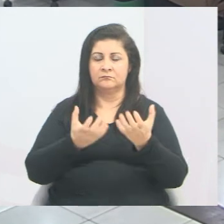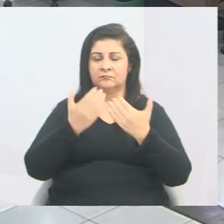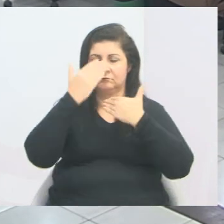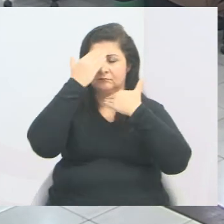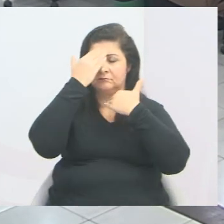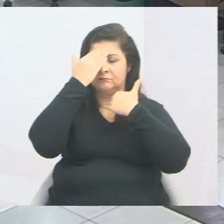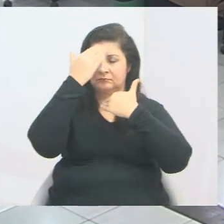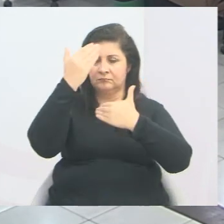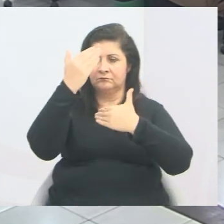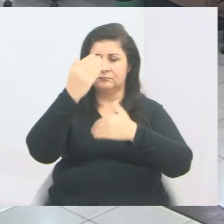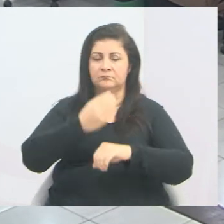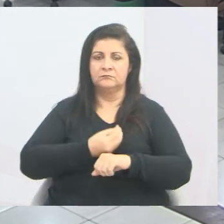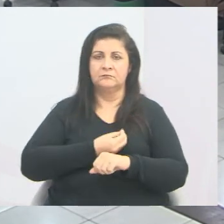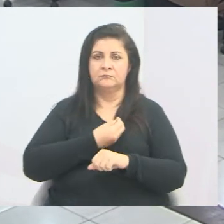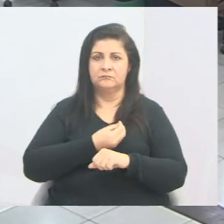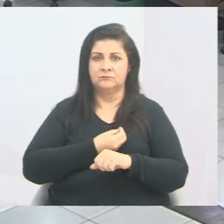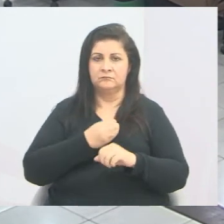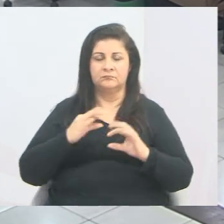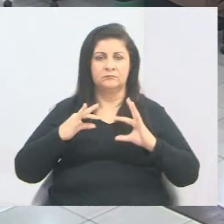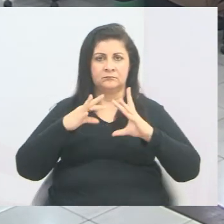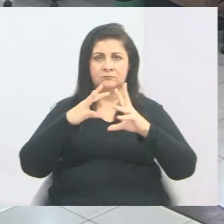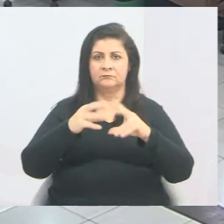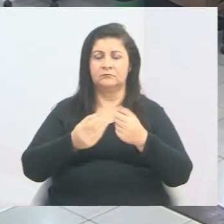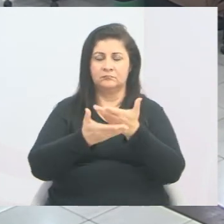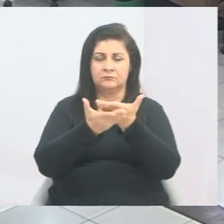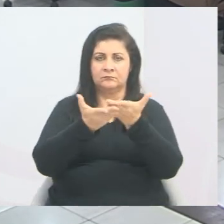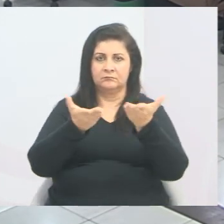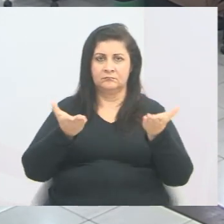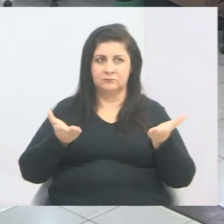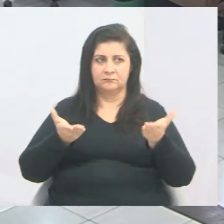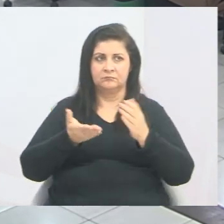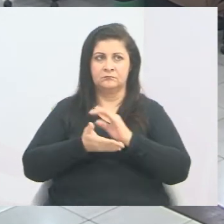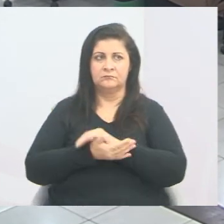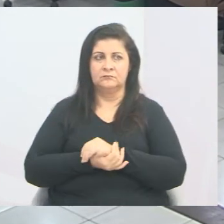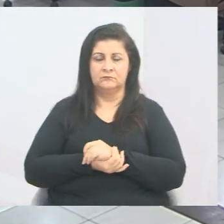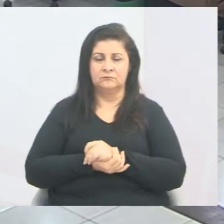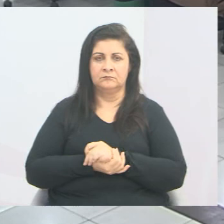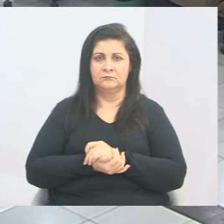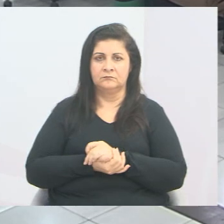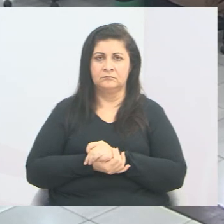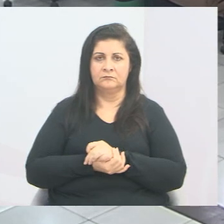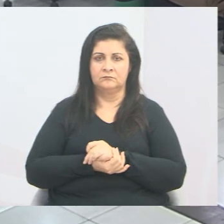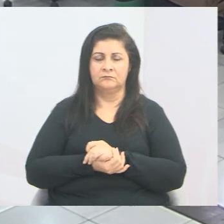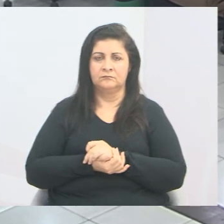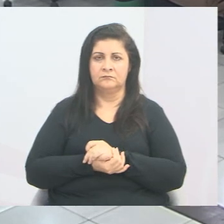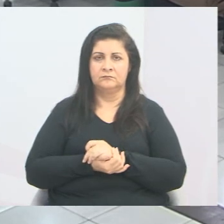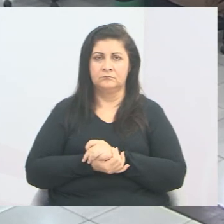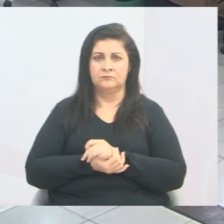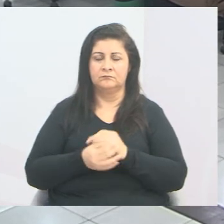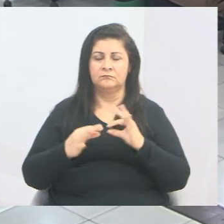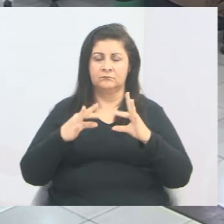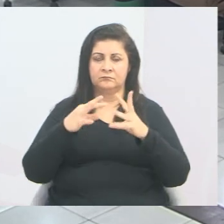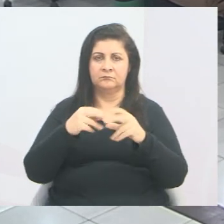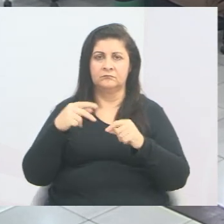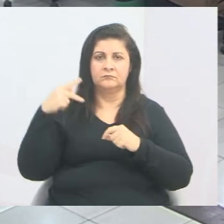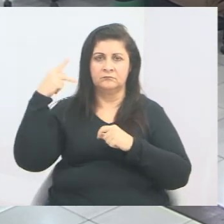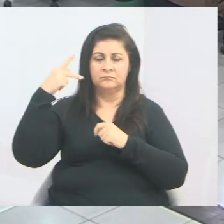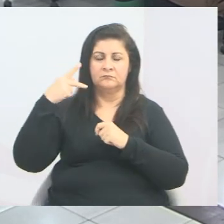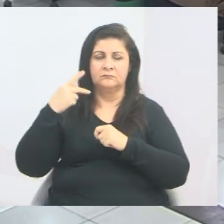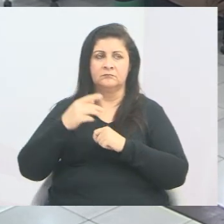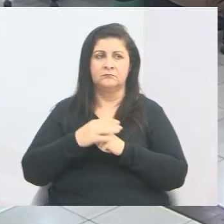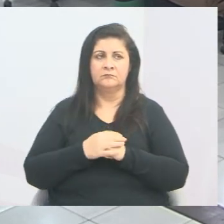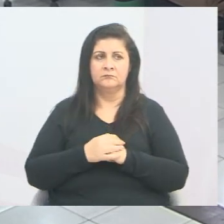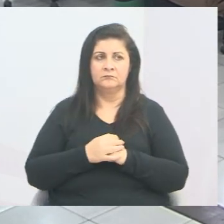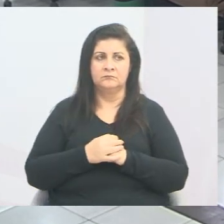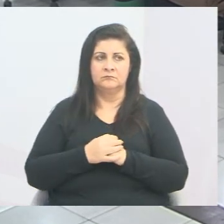agradecer a presença de todos, né? No meio aqui o vereador Hernani, vereador Roninha, vereadora Maria